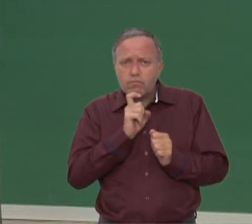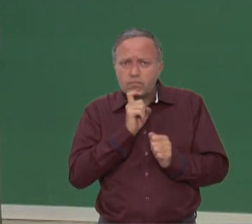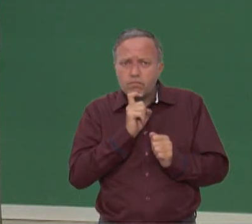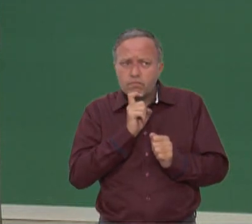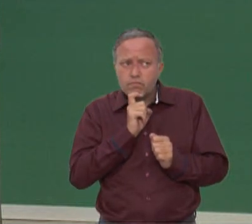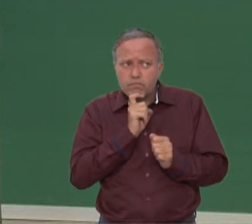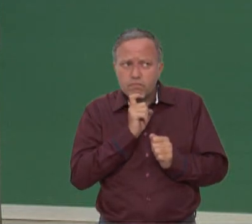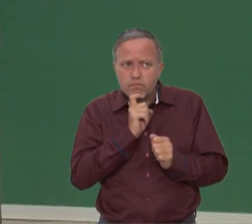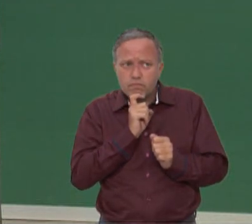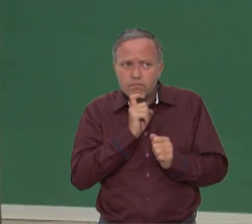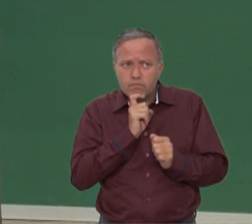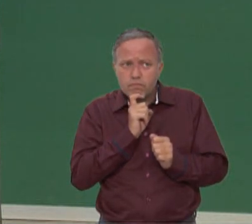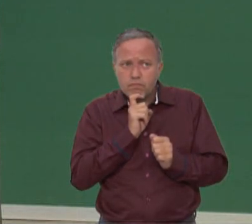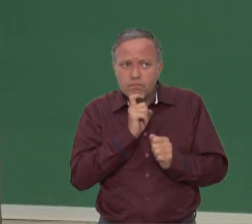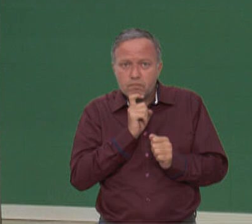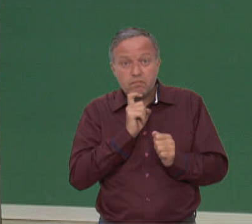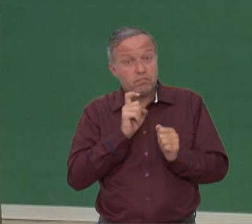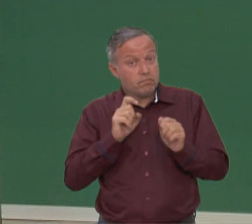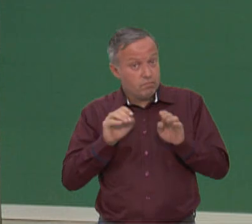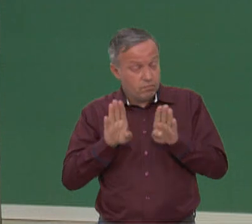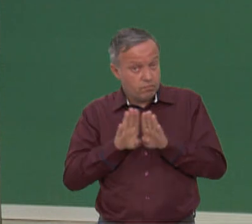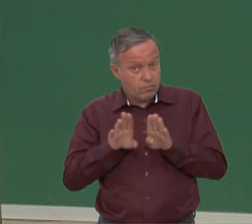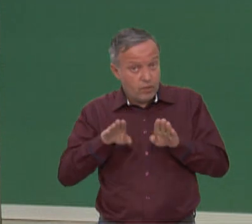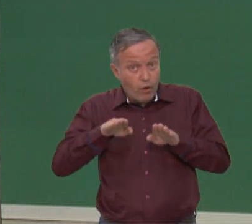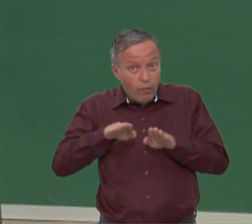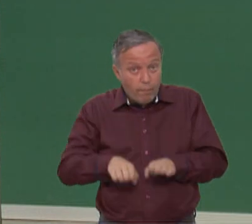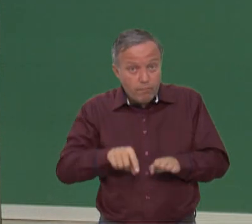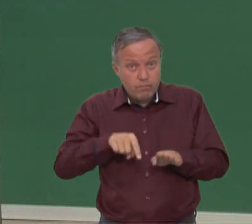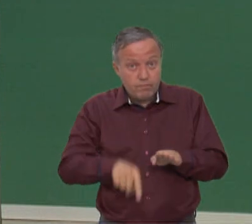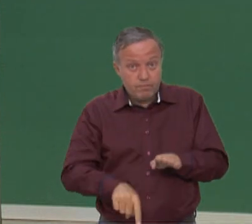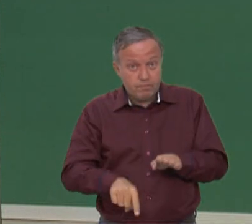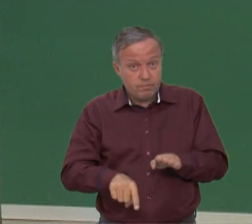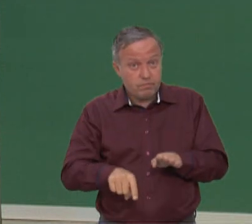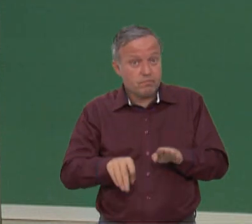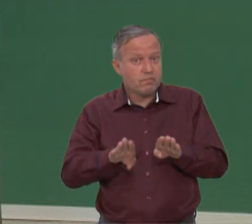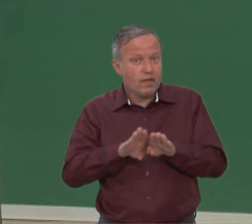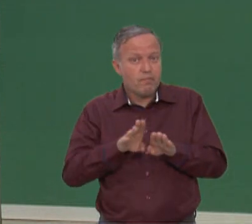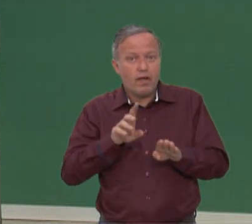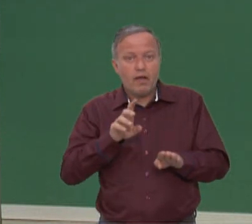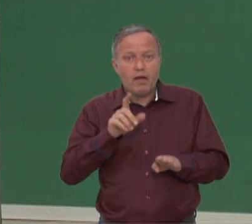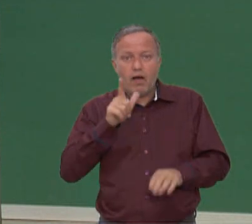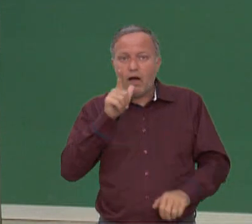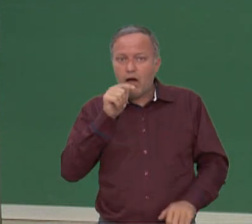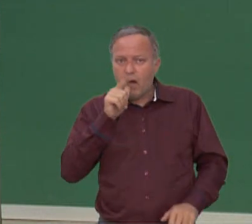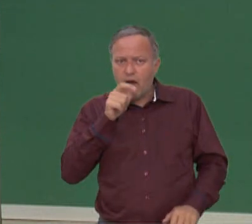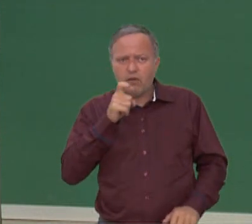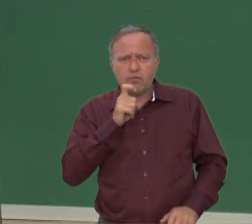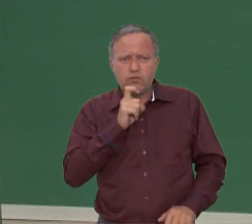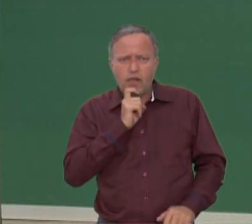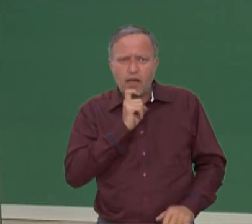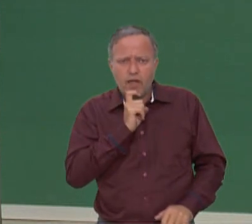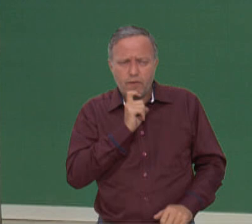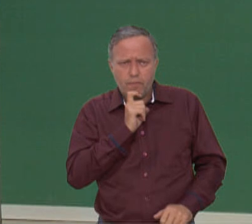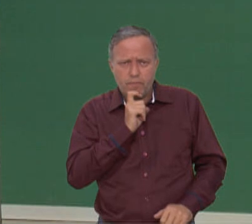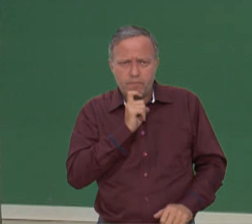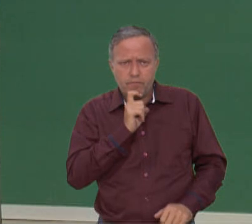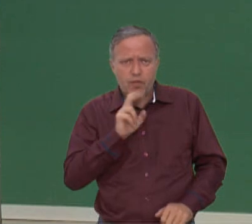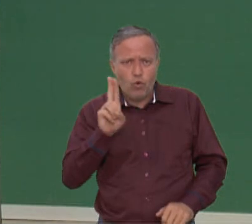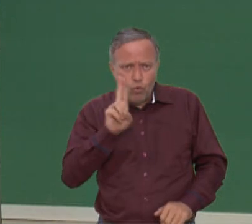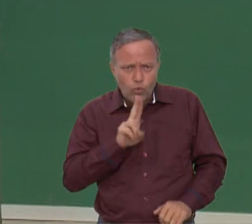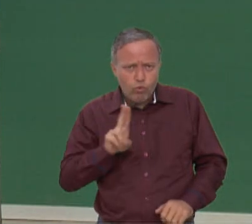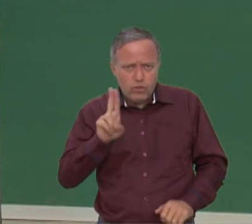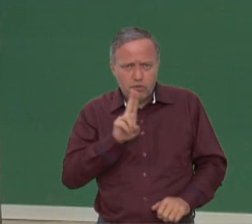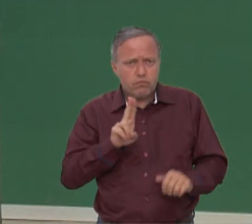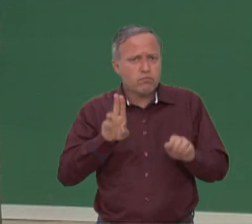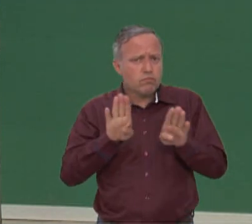um componente que é chamado tererê, onde eles acabam utilizando ali uma água fria ali no seu interior ou até fazendo uma certa mistura. Temos ali